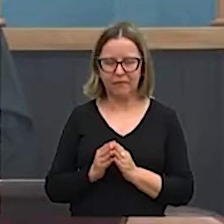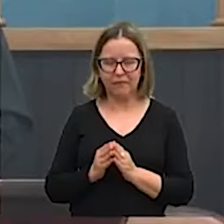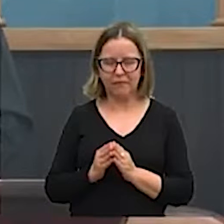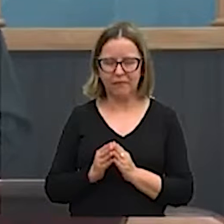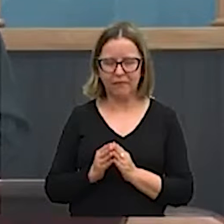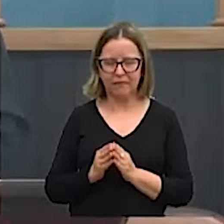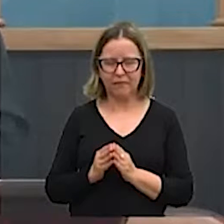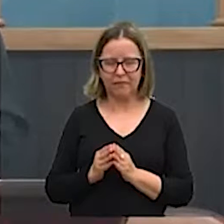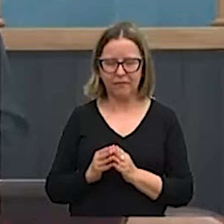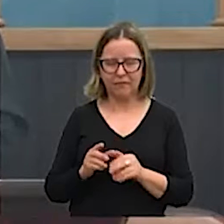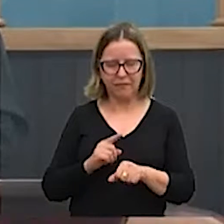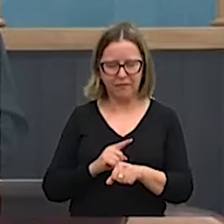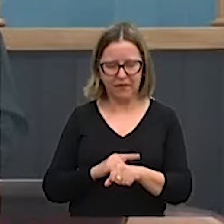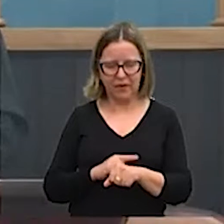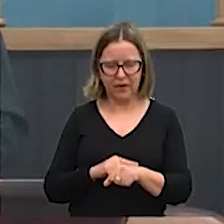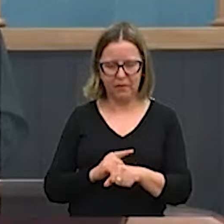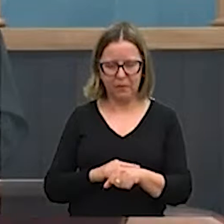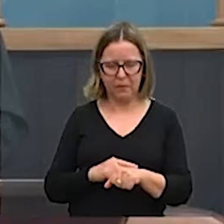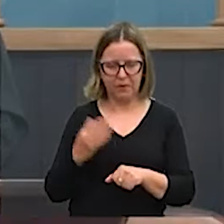Naquele momento,